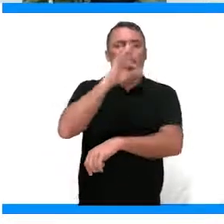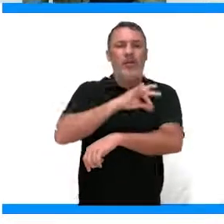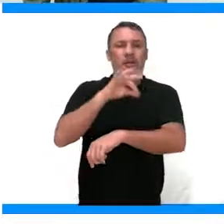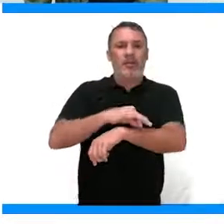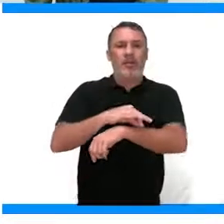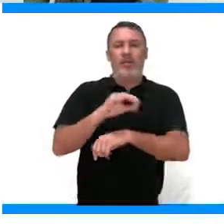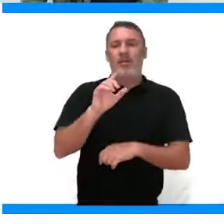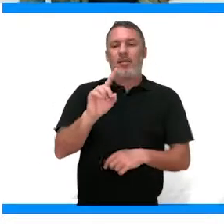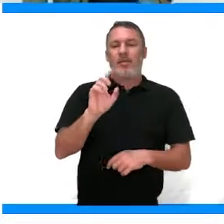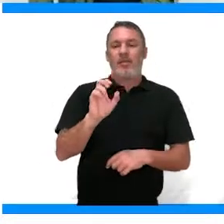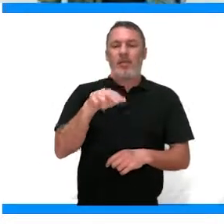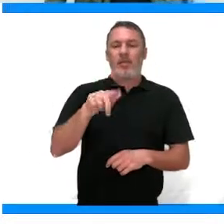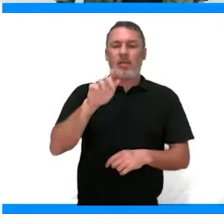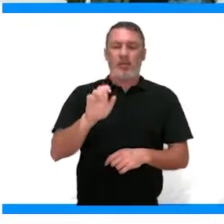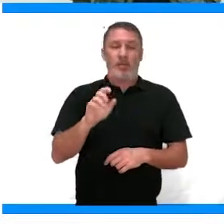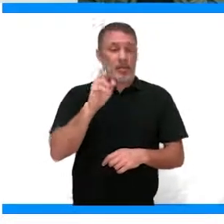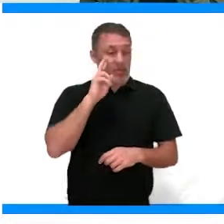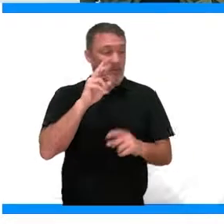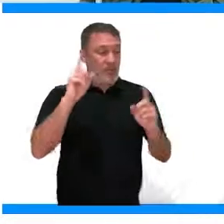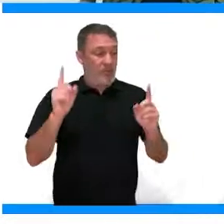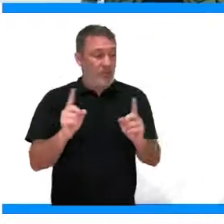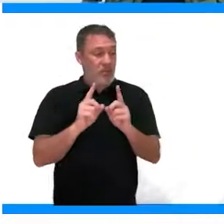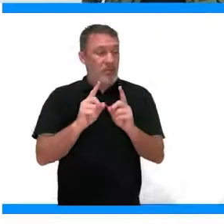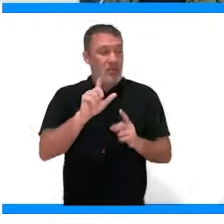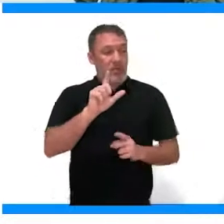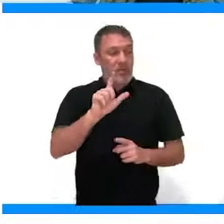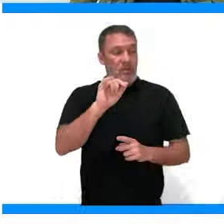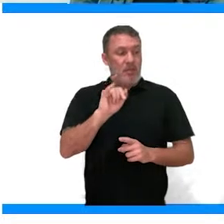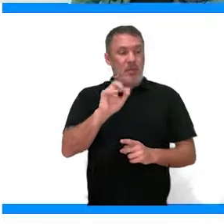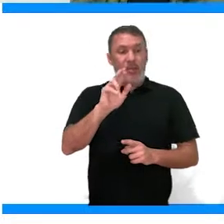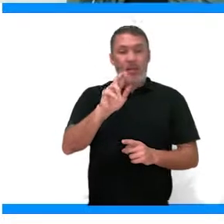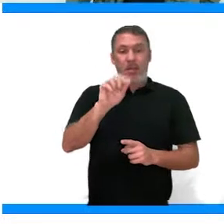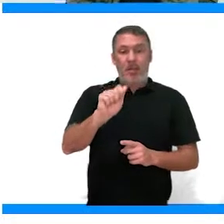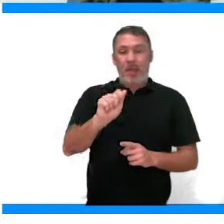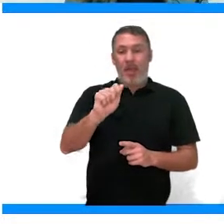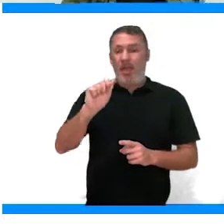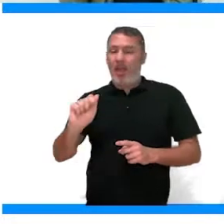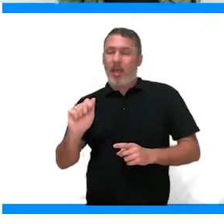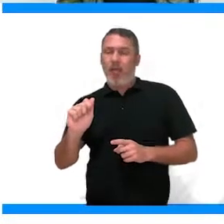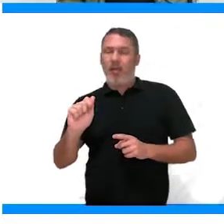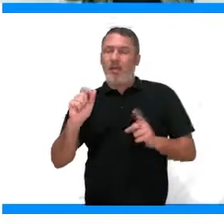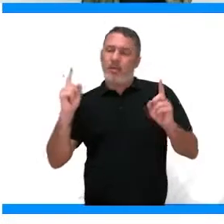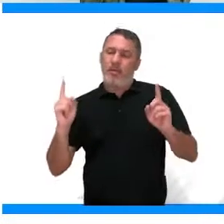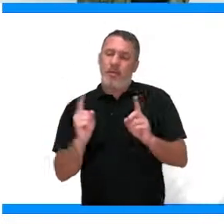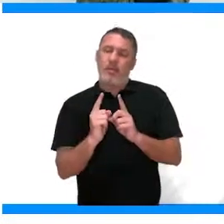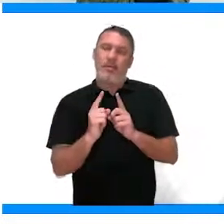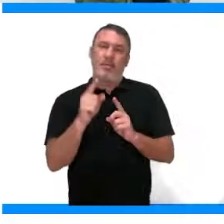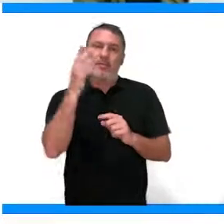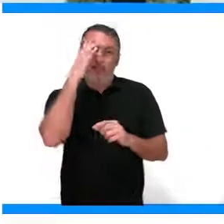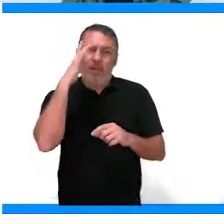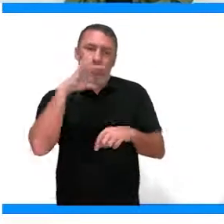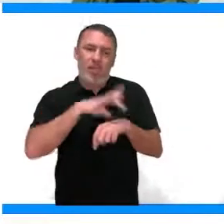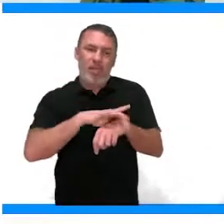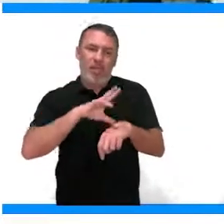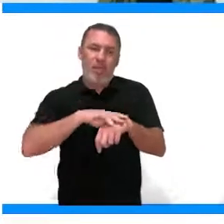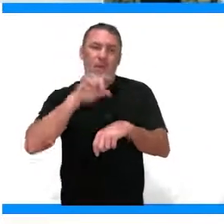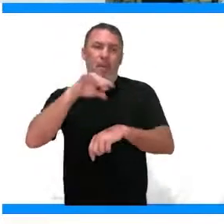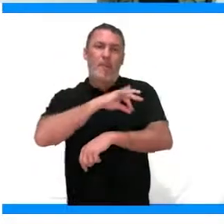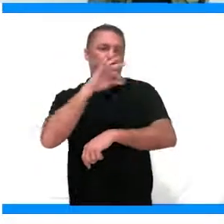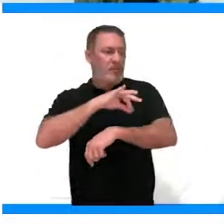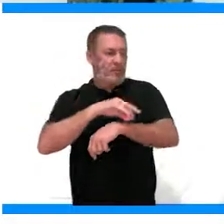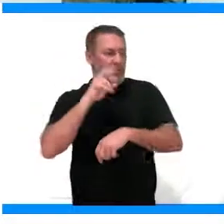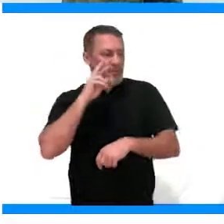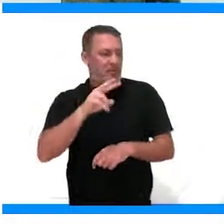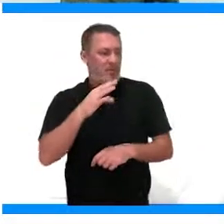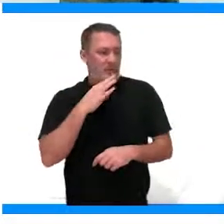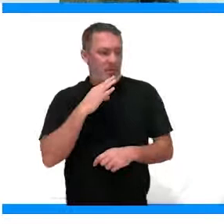A, levantamento rápido do índice de infestação por Aedes aegypti. Aedes aegypti é aquele mosquitinho